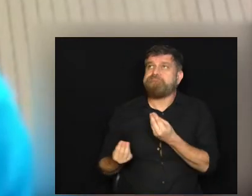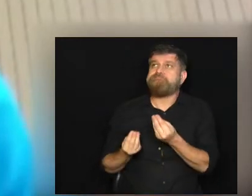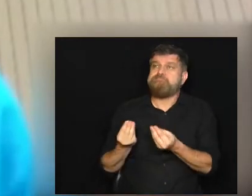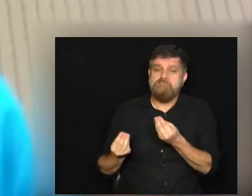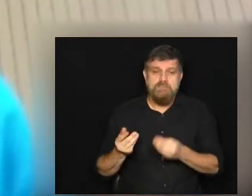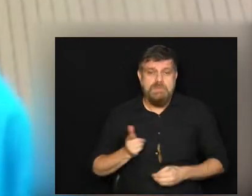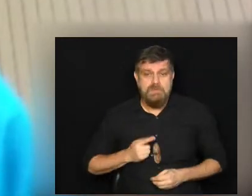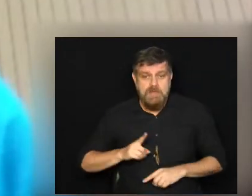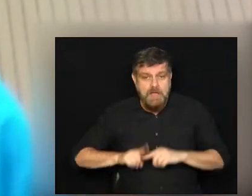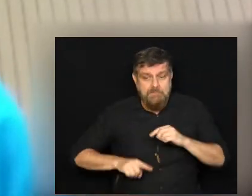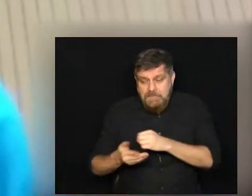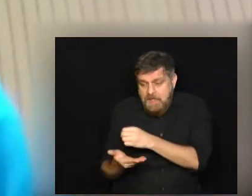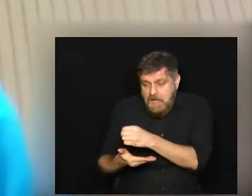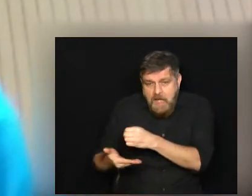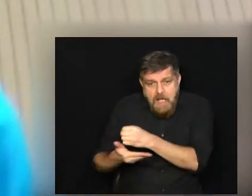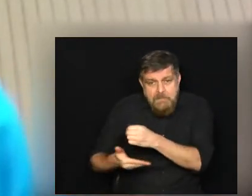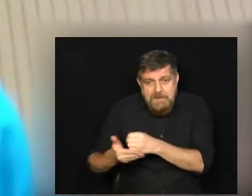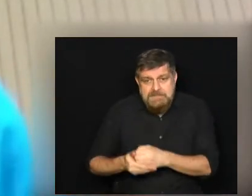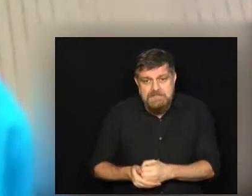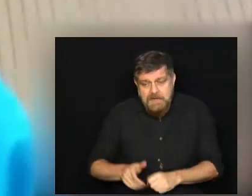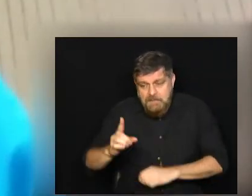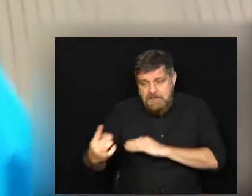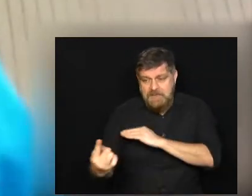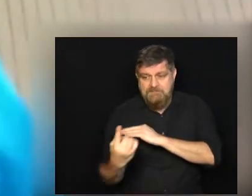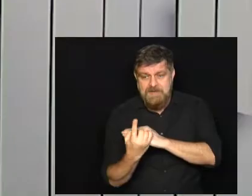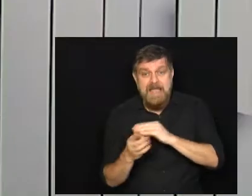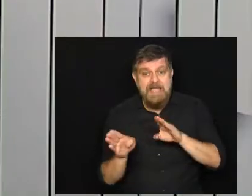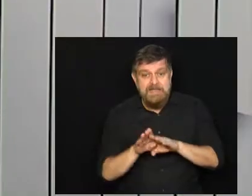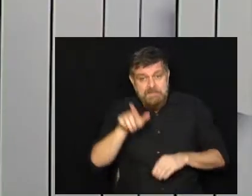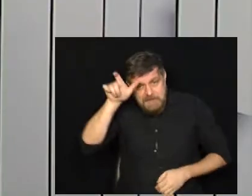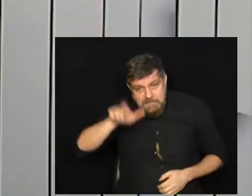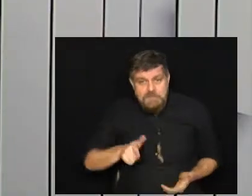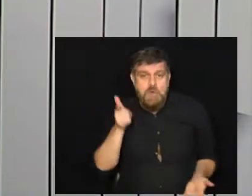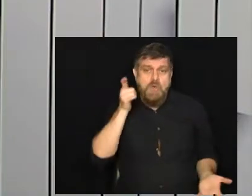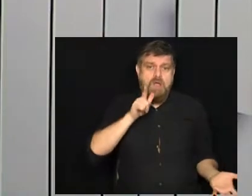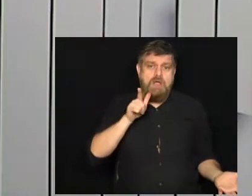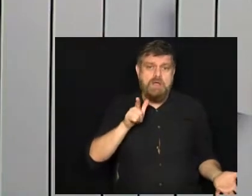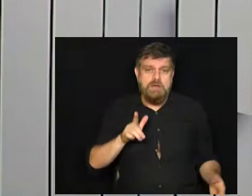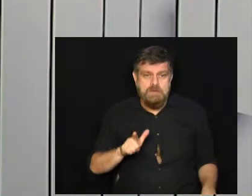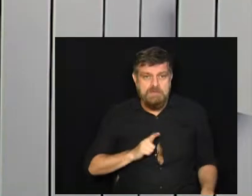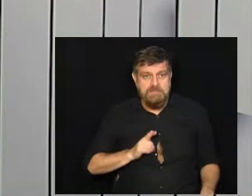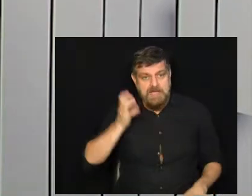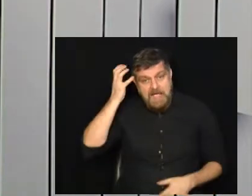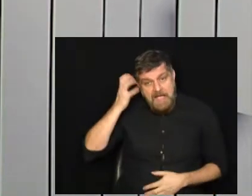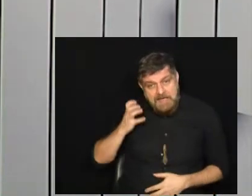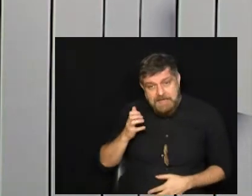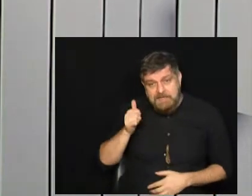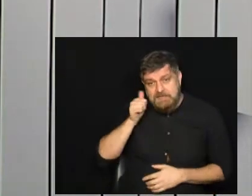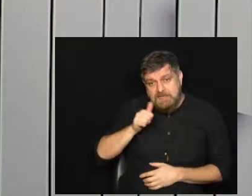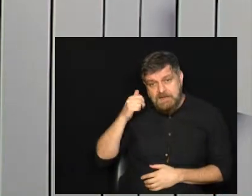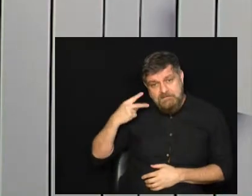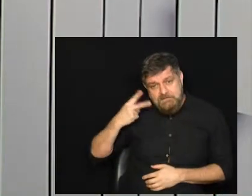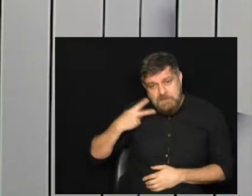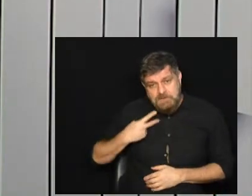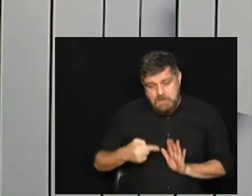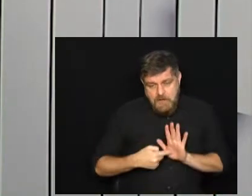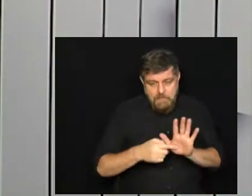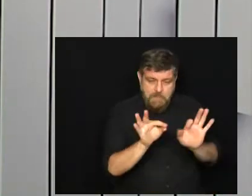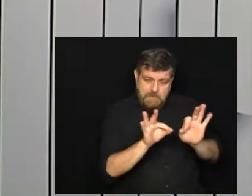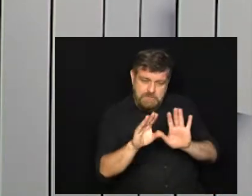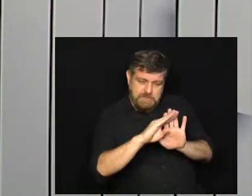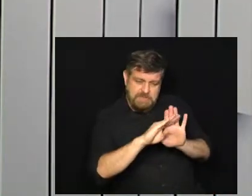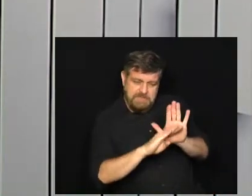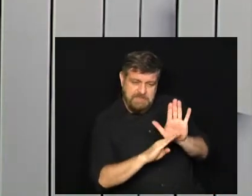os necessários que são para os clientes e para ele também. A vereadora Guida Calisto apresentou um projeto de lei que